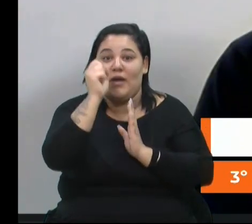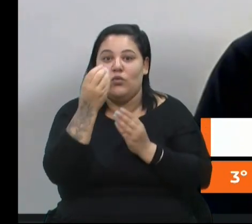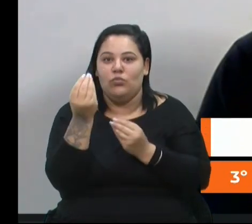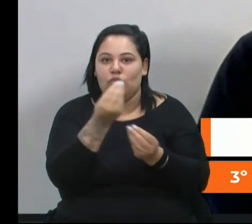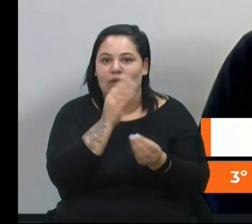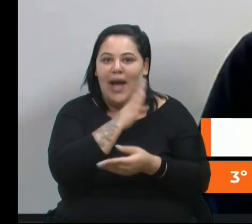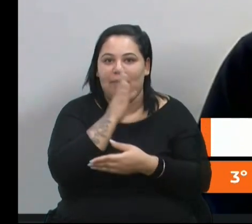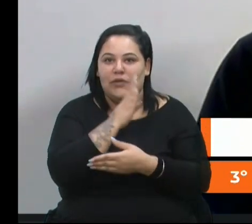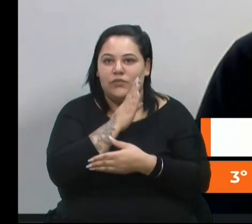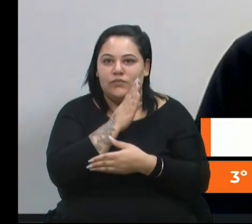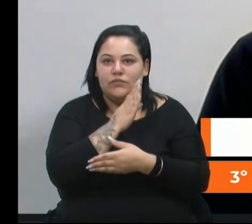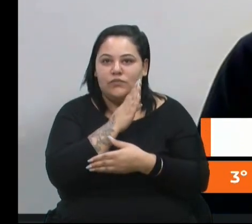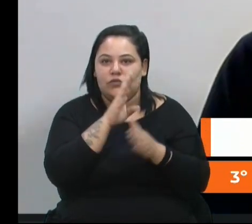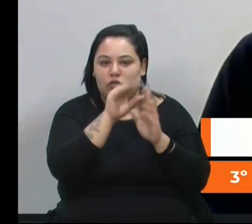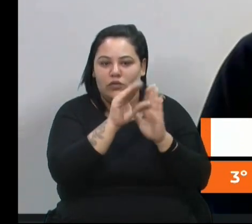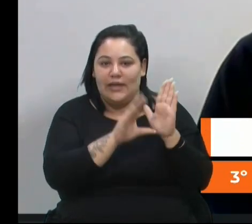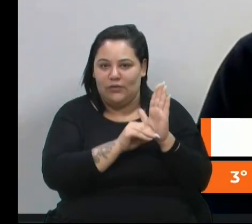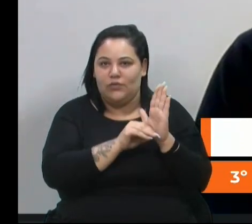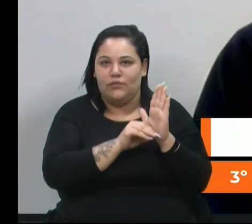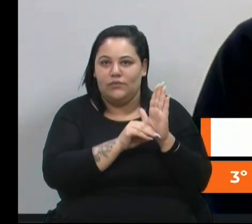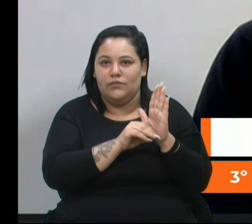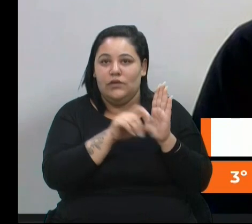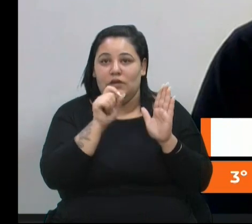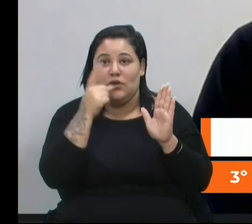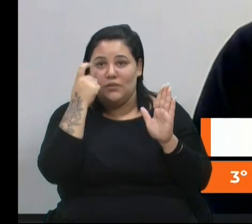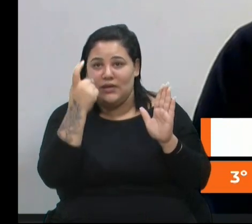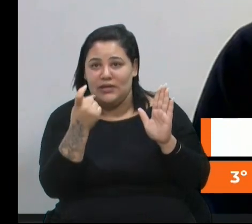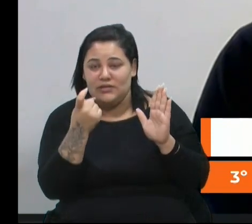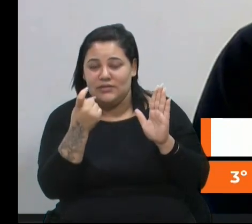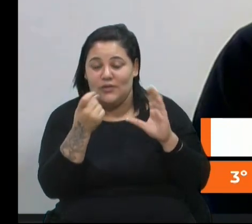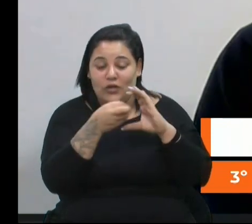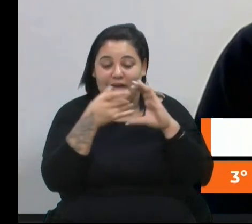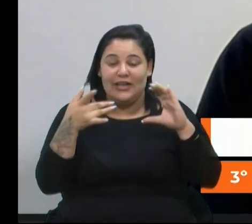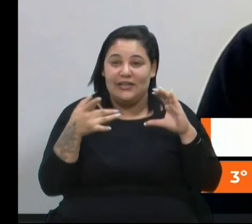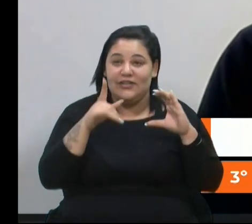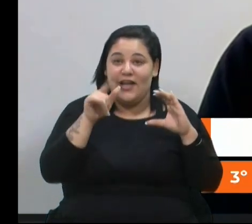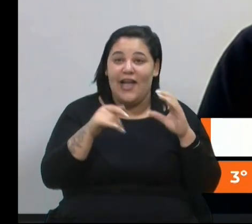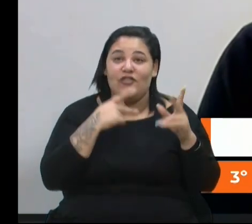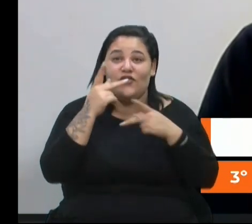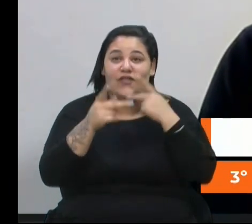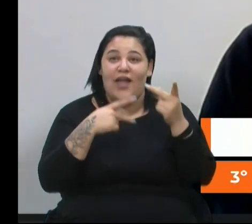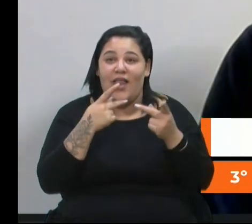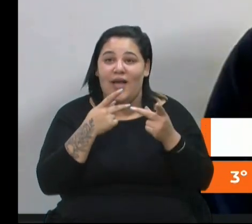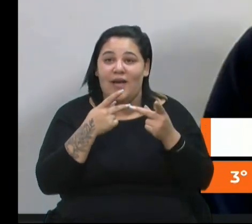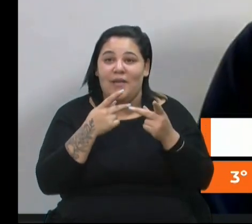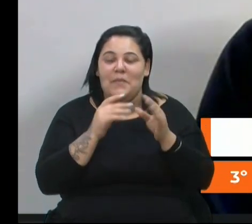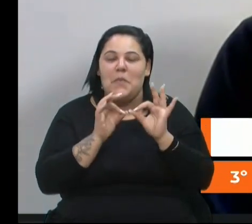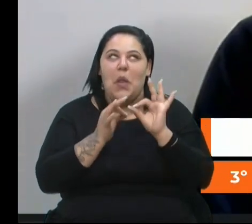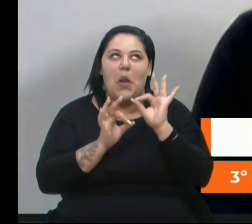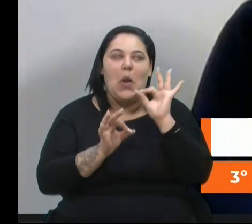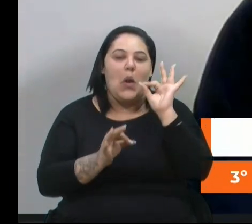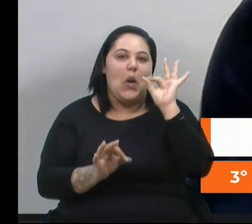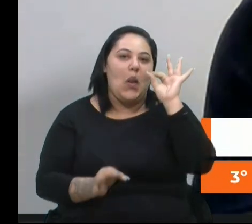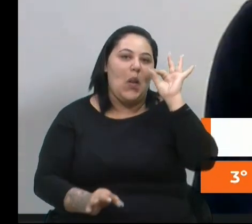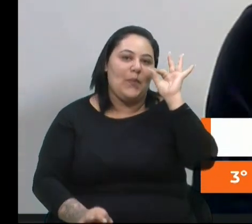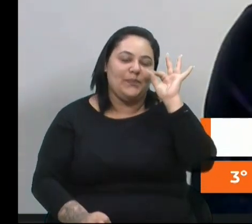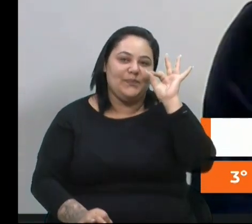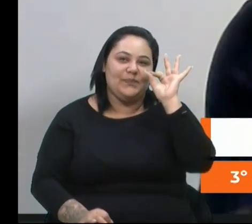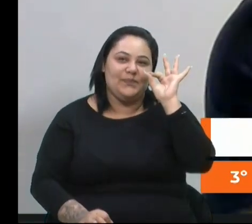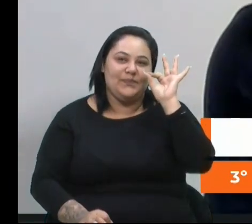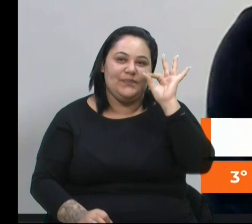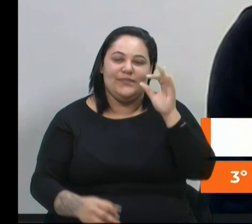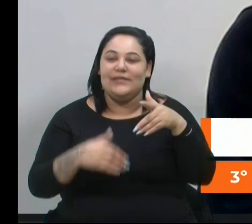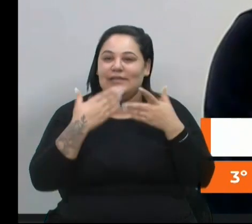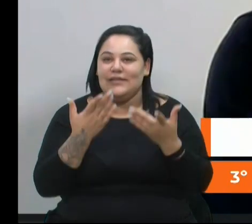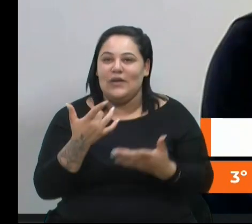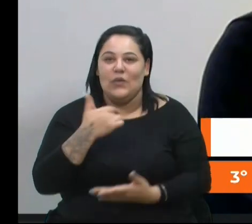eu me interesso, é uma das minhas características. Outra característica minha é a de fala abundante, né? Então,